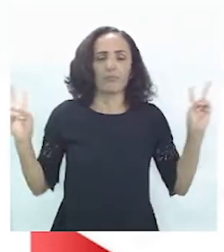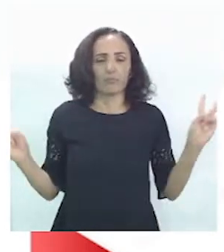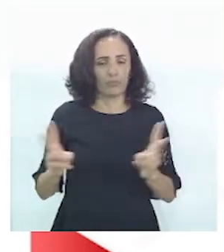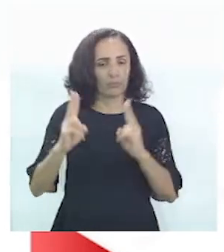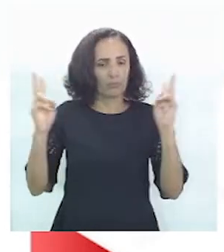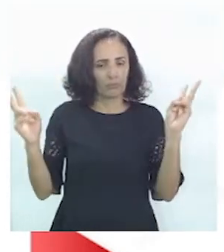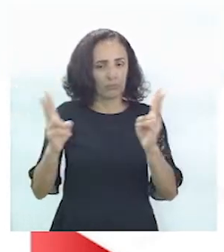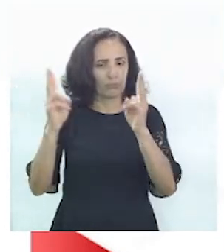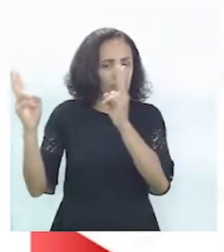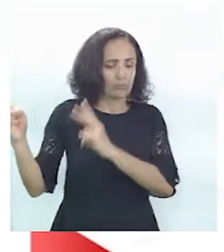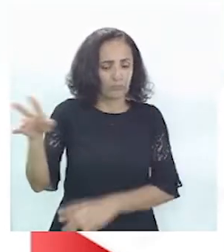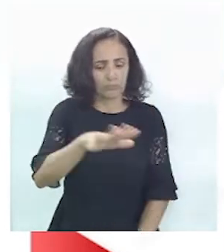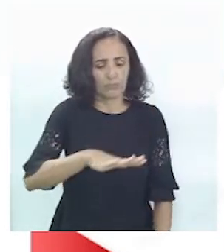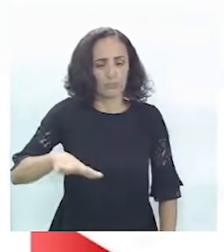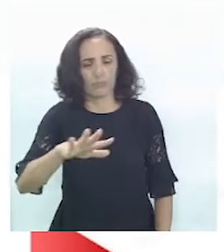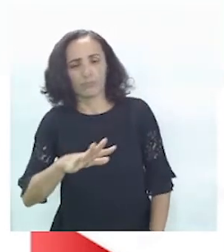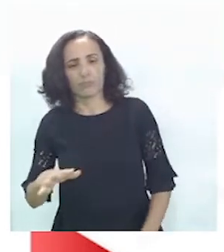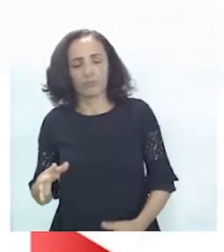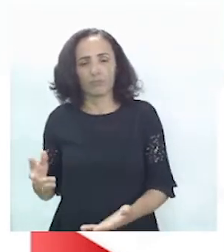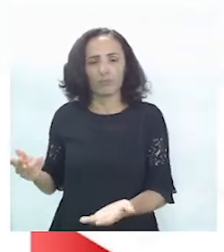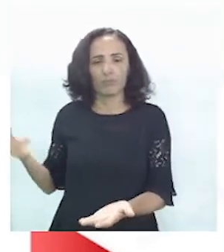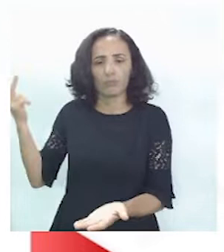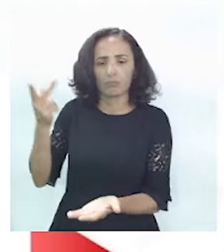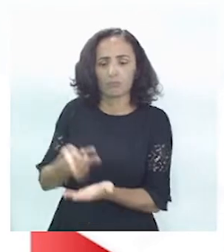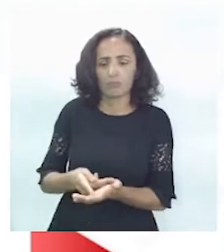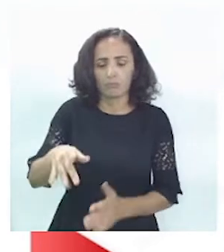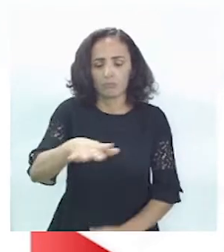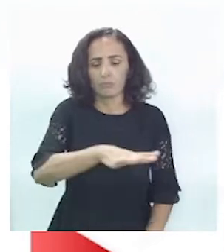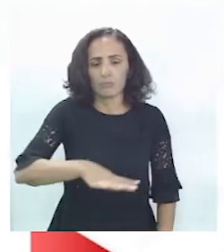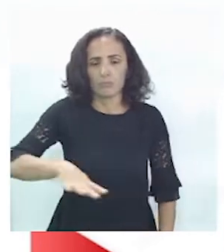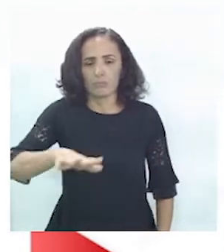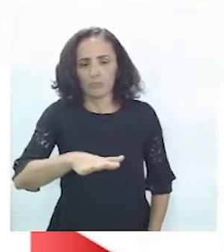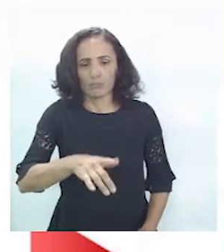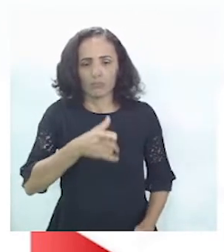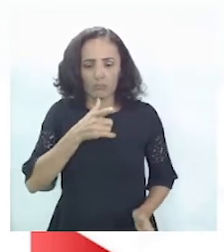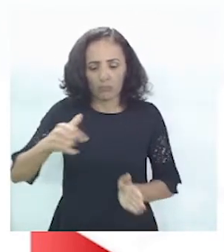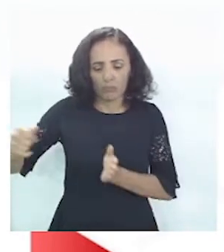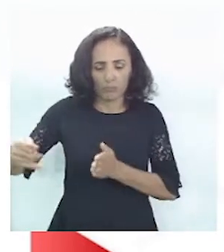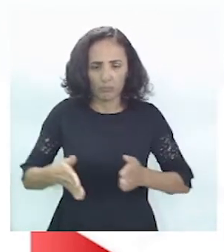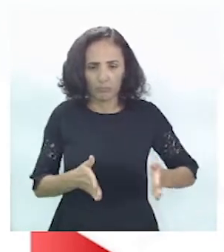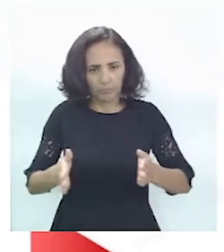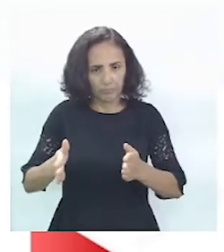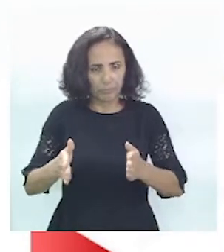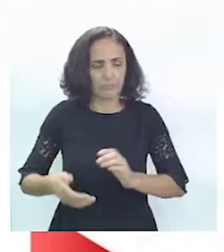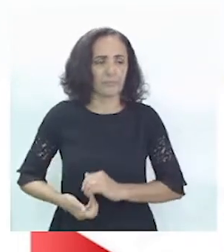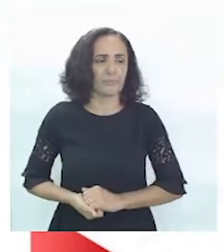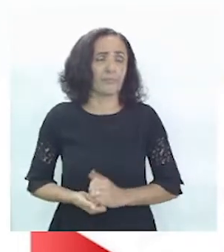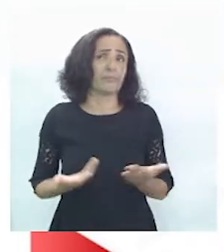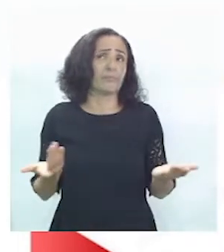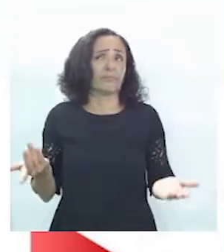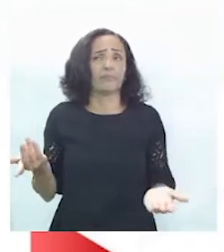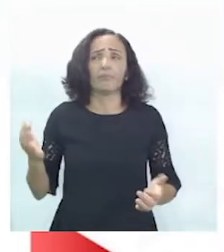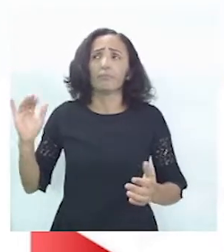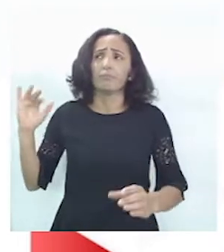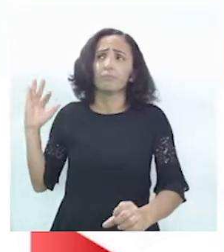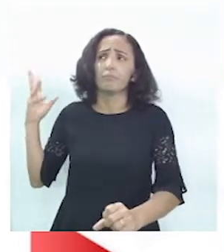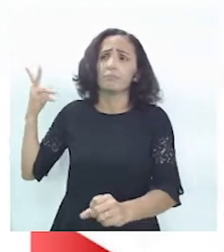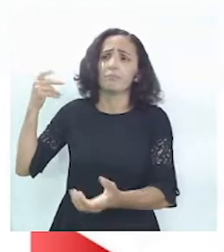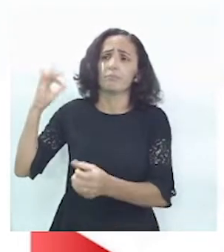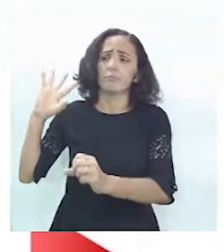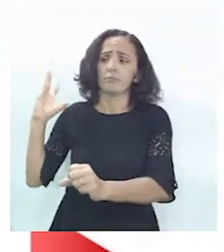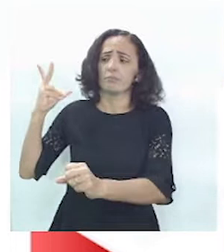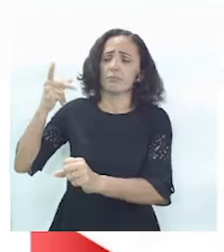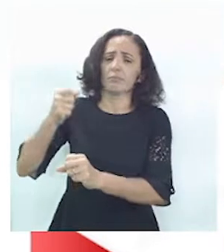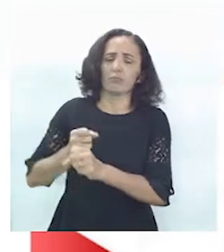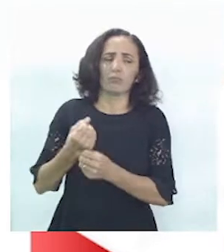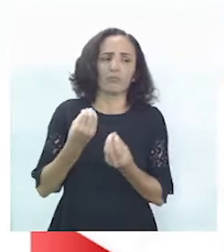valorização dos terrenos localizados nas margens da represa da água. E aí vamos lembrar um pouco, quando se fala